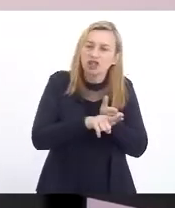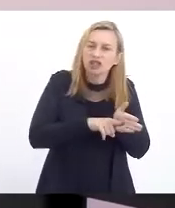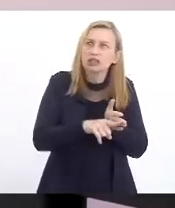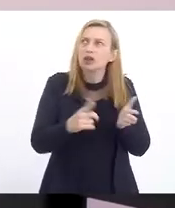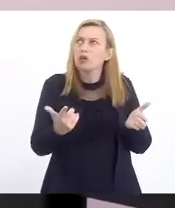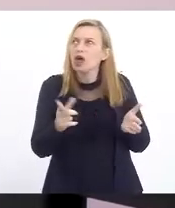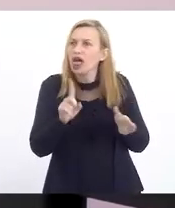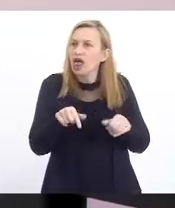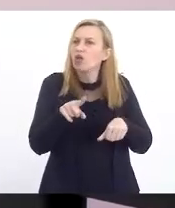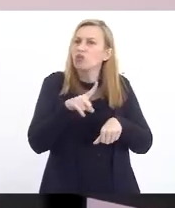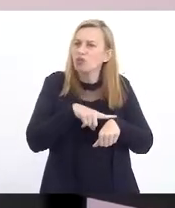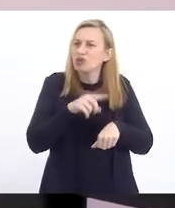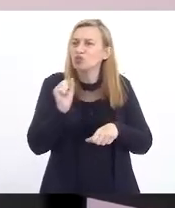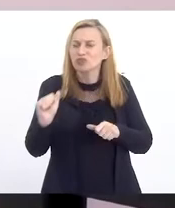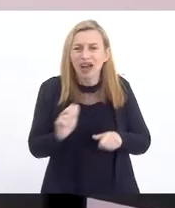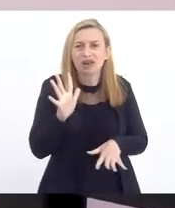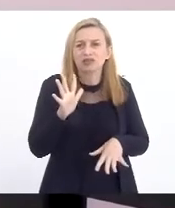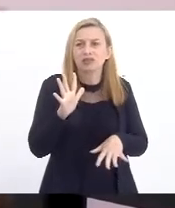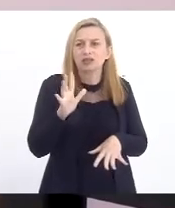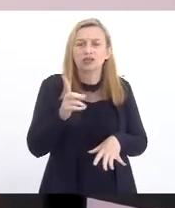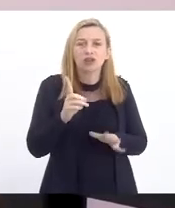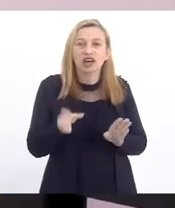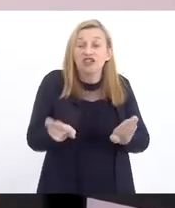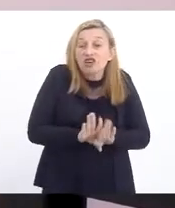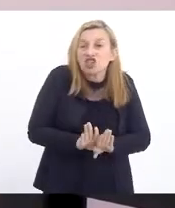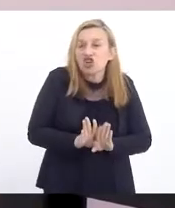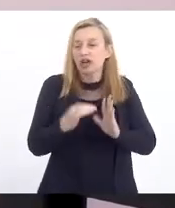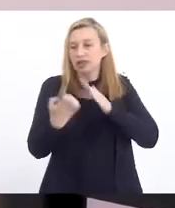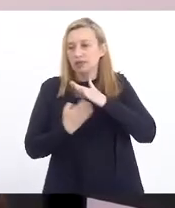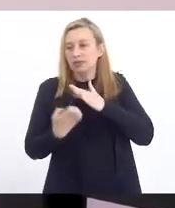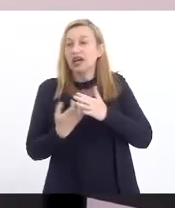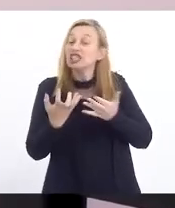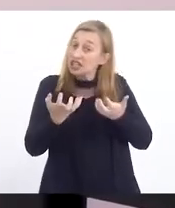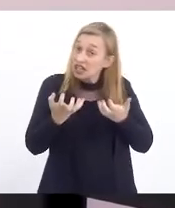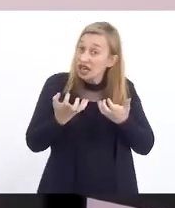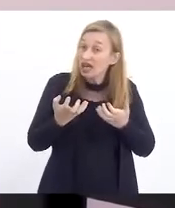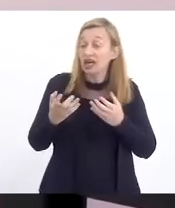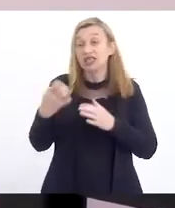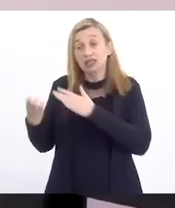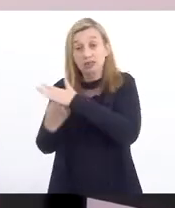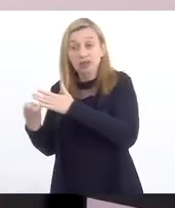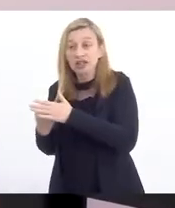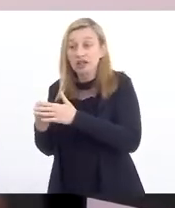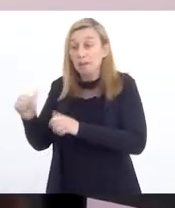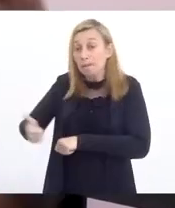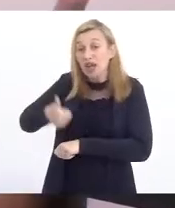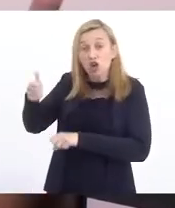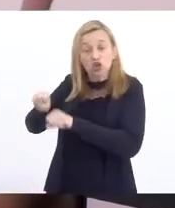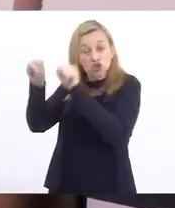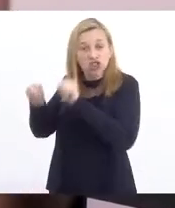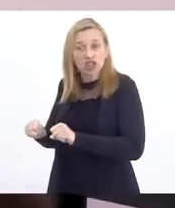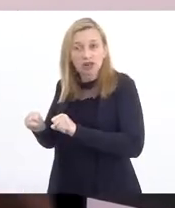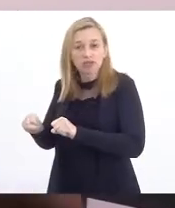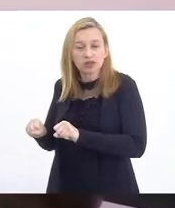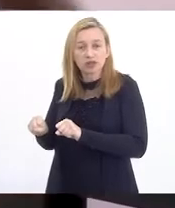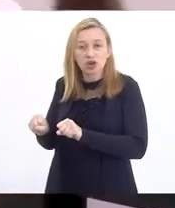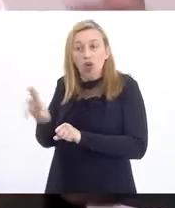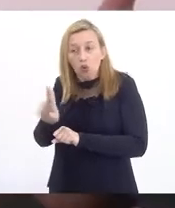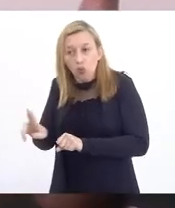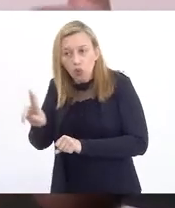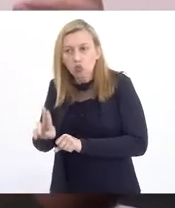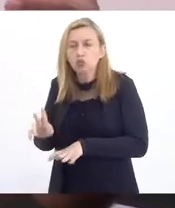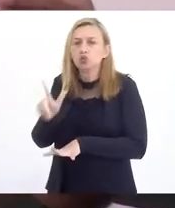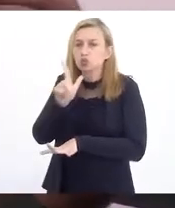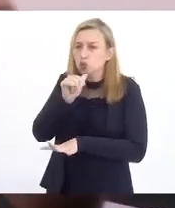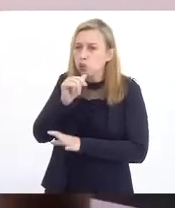é um momento caro. A gente não quer fechar as empresas. A gente quer que as empresas melhorem o seu sistema, que faça rios de água, que seus efluentes